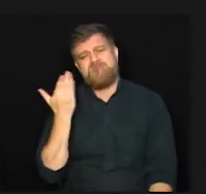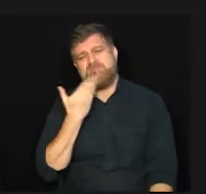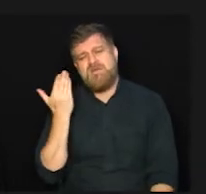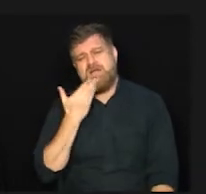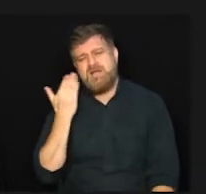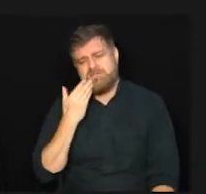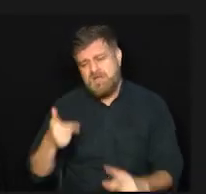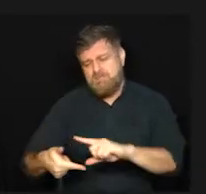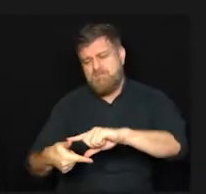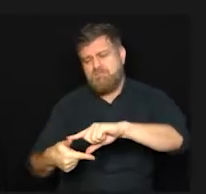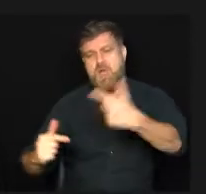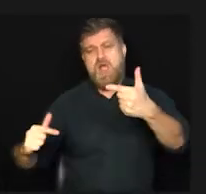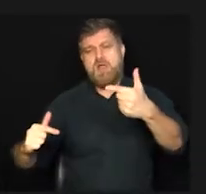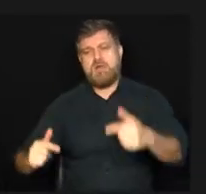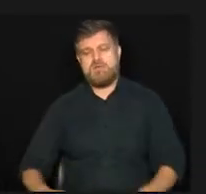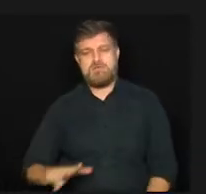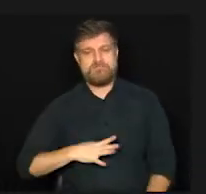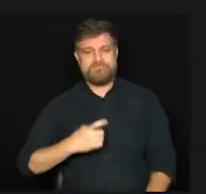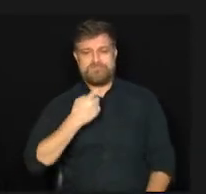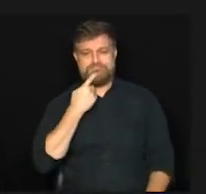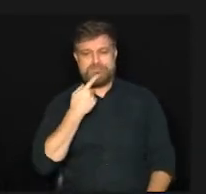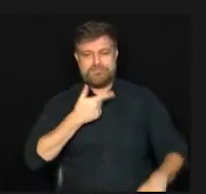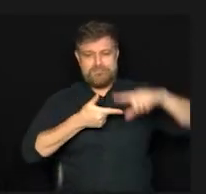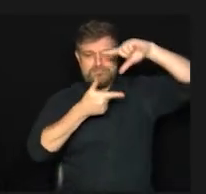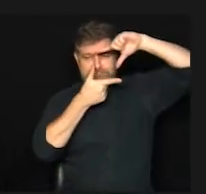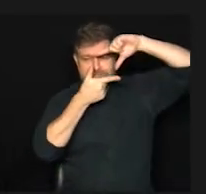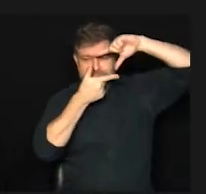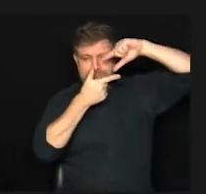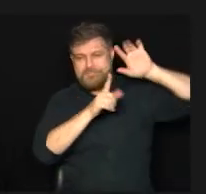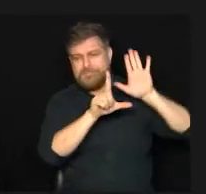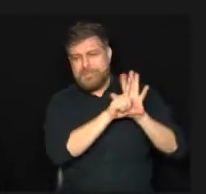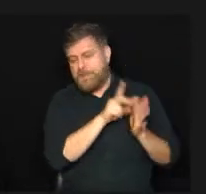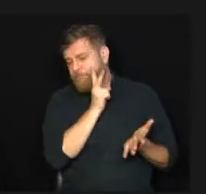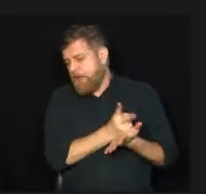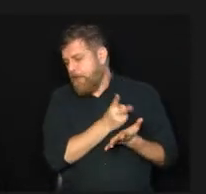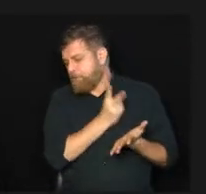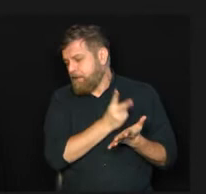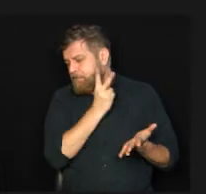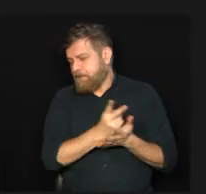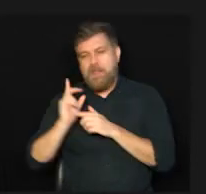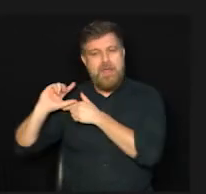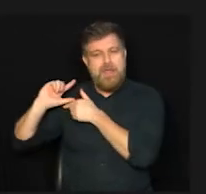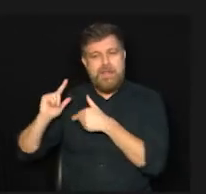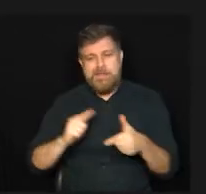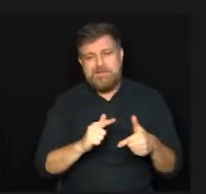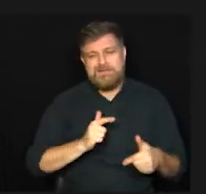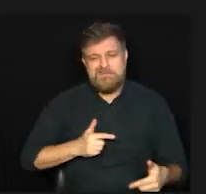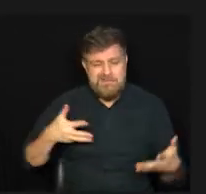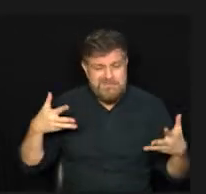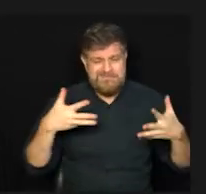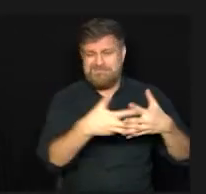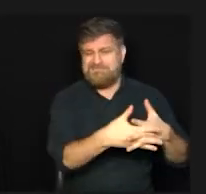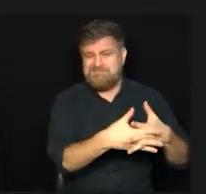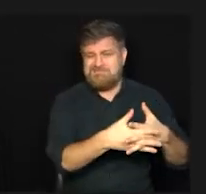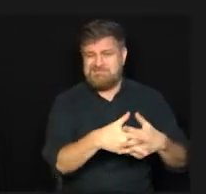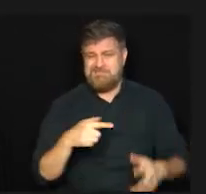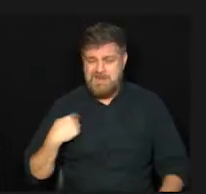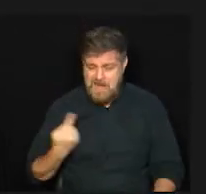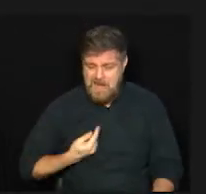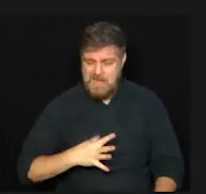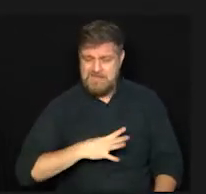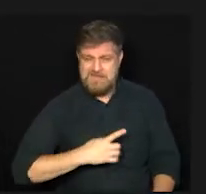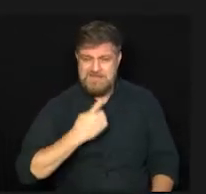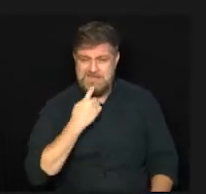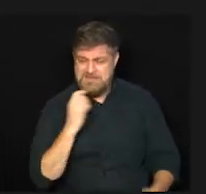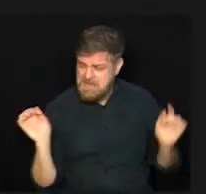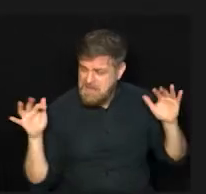mais modernas. Aqui em Campinas a gente está com uma lei bem antiga ainda que atrapalha a nossa região para atrair eventos,